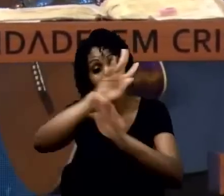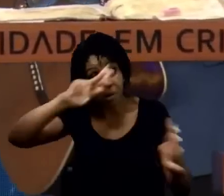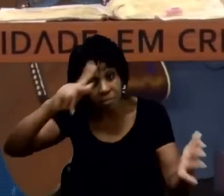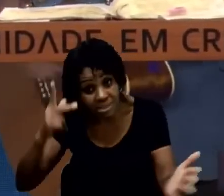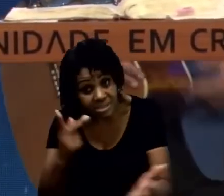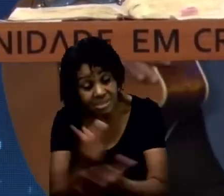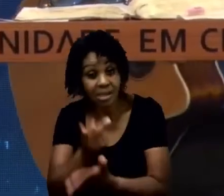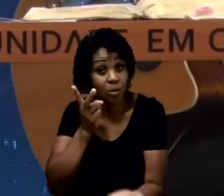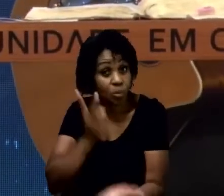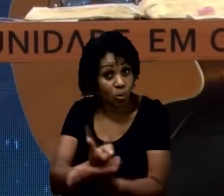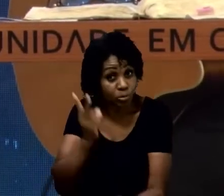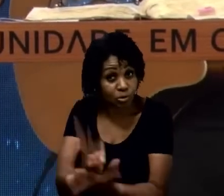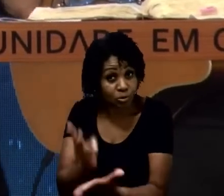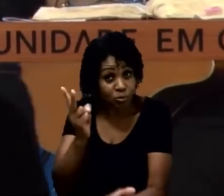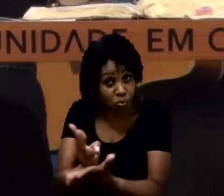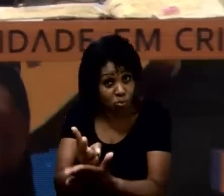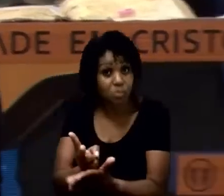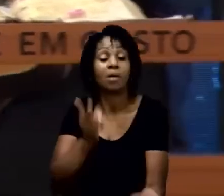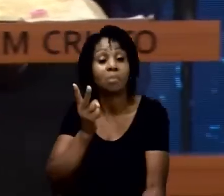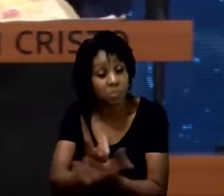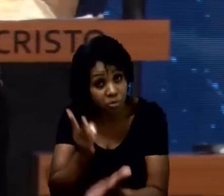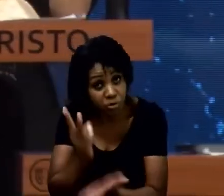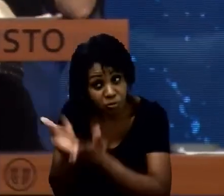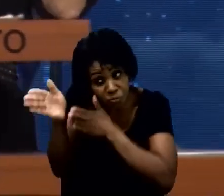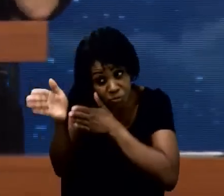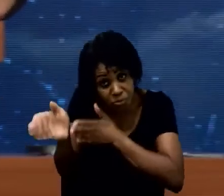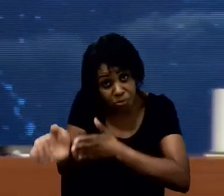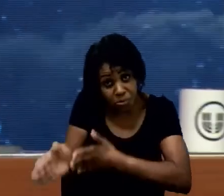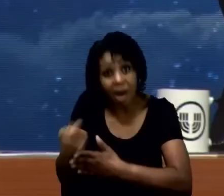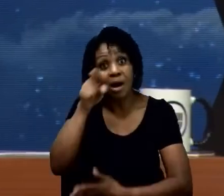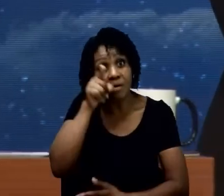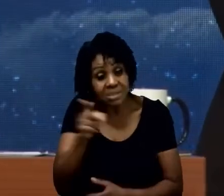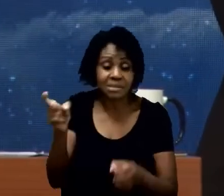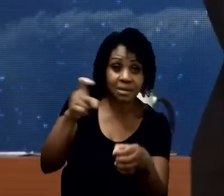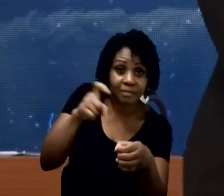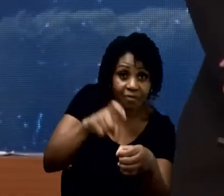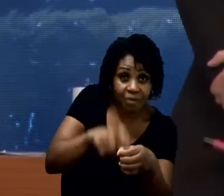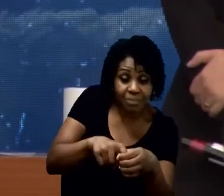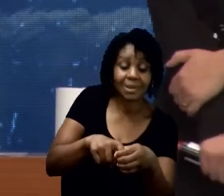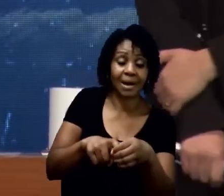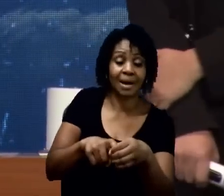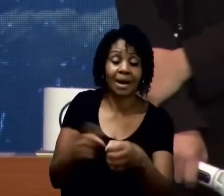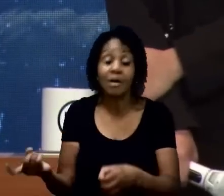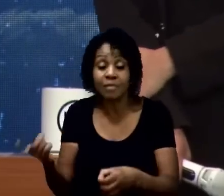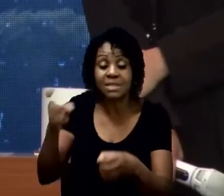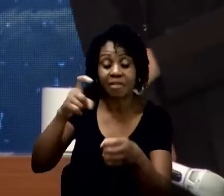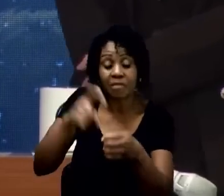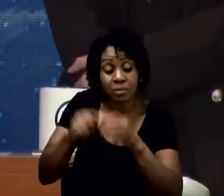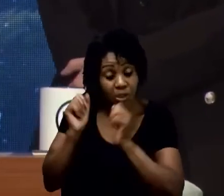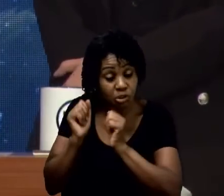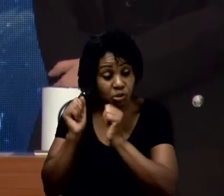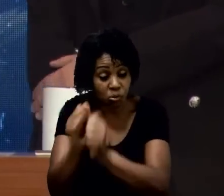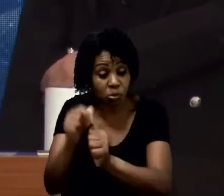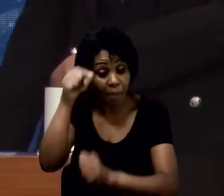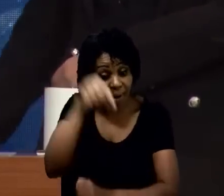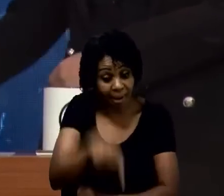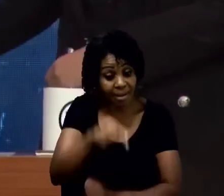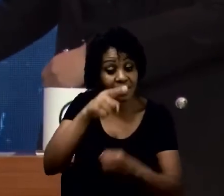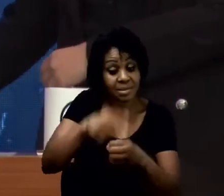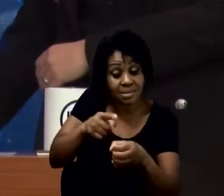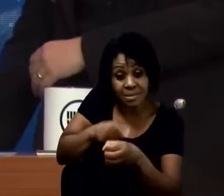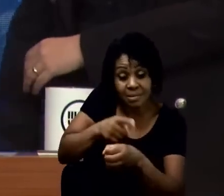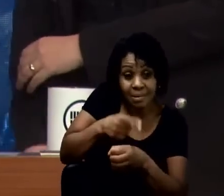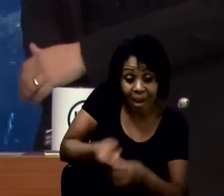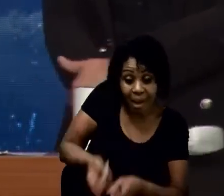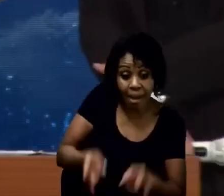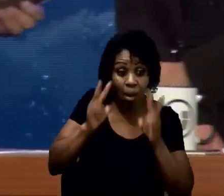Aguenta firme. Aperta o cinto. Você vai voltar aqui. Você vai voltar comigo para essa mesma cidade.